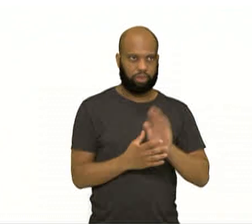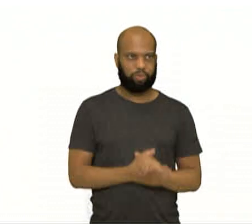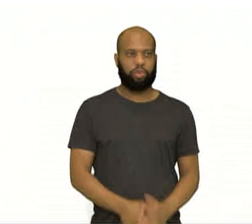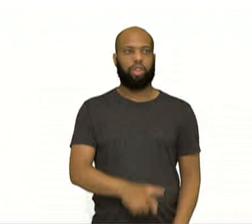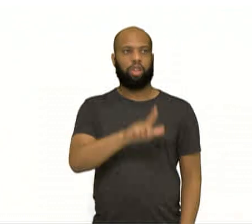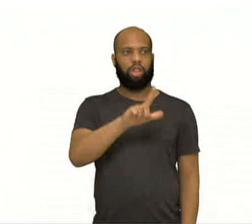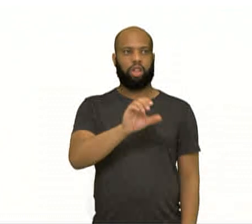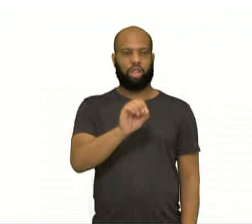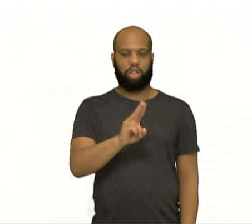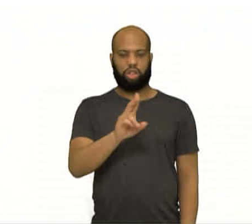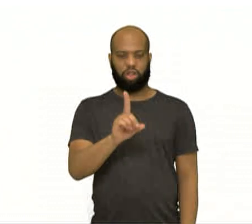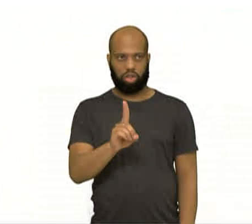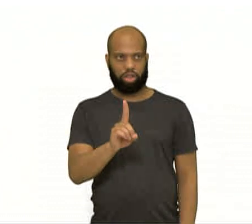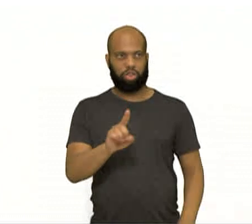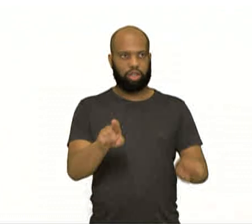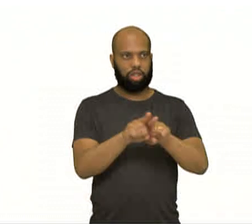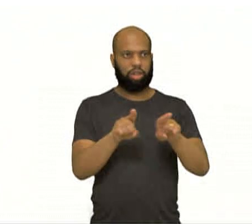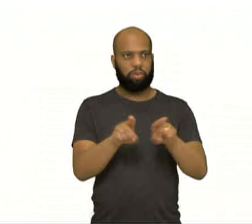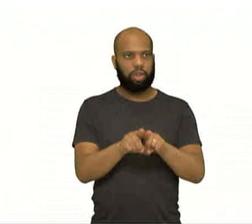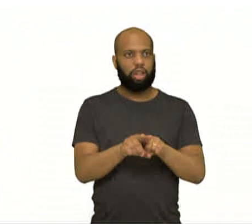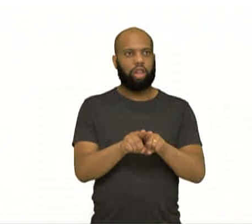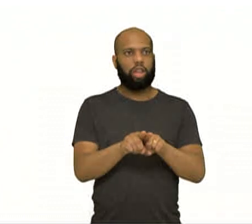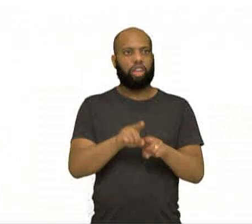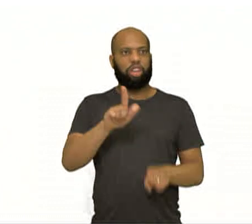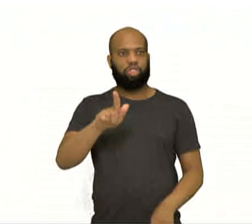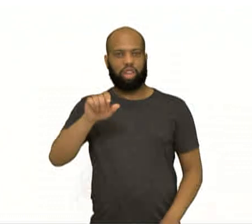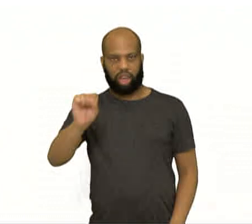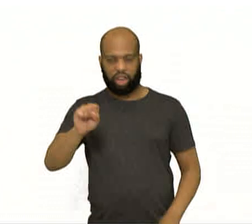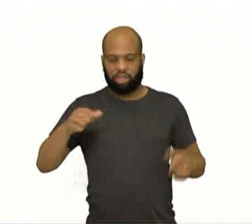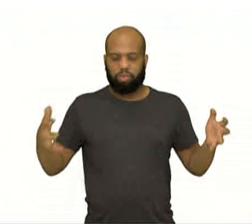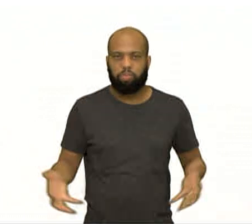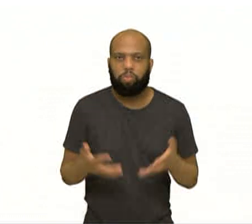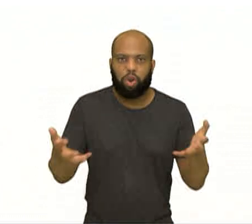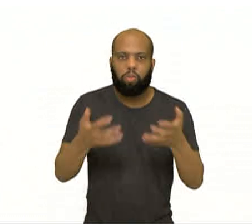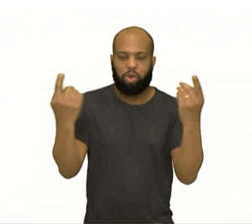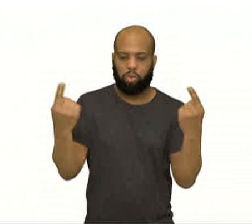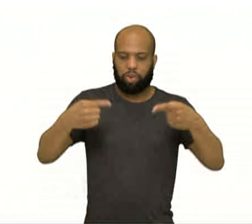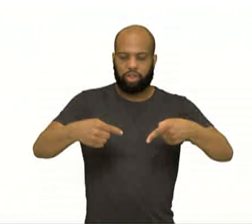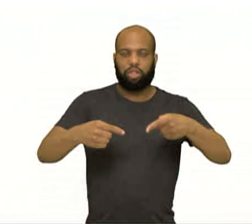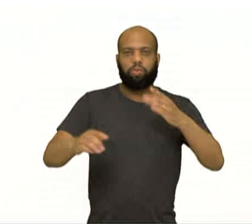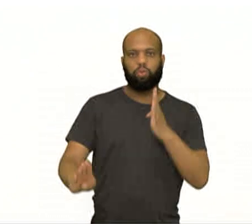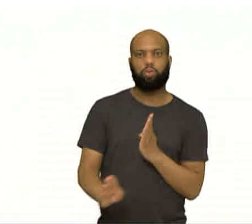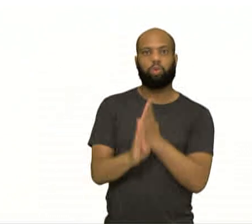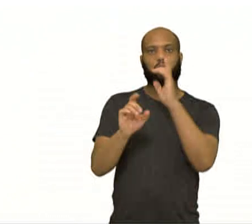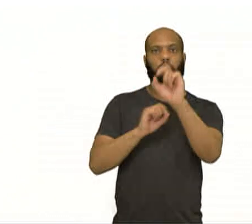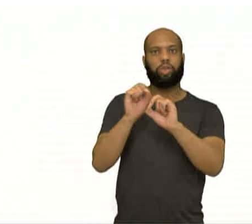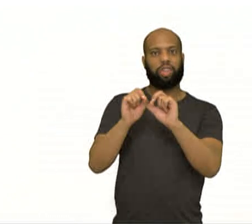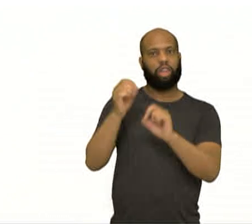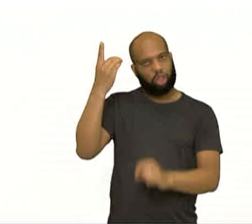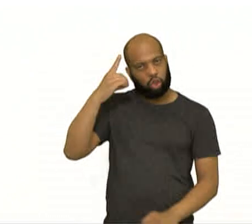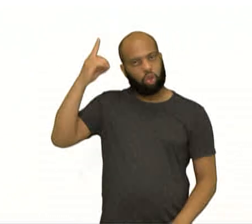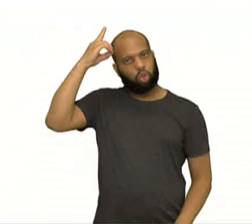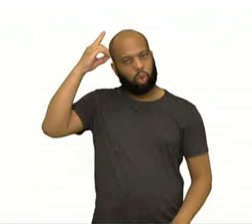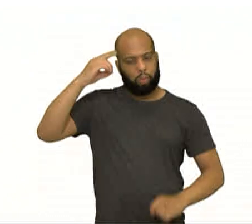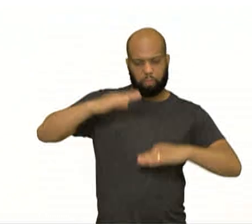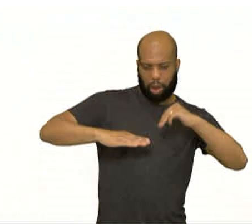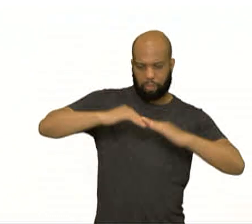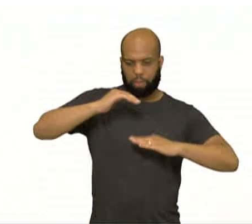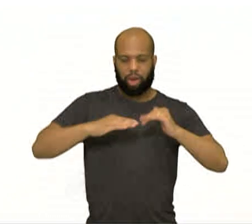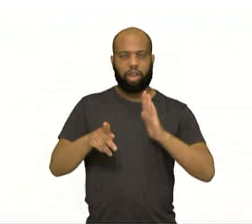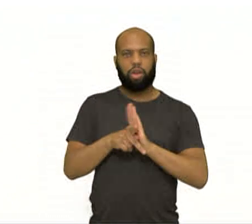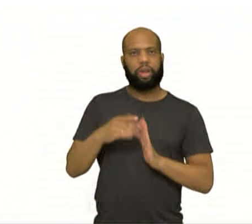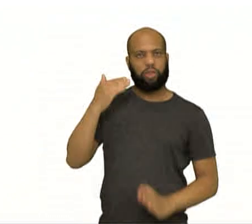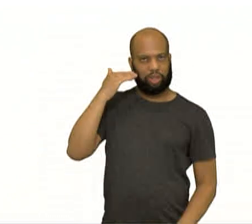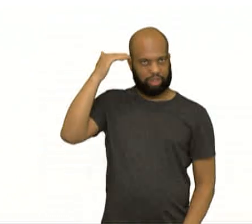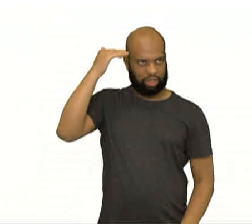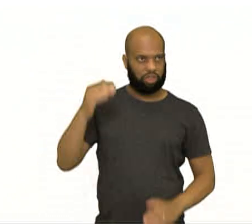Load e IGS promovem competição para descobrir talentos entre os adolescentes. Que legal, hein? A Load e o